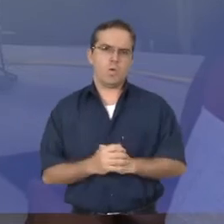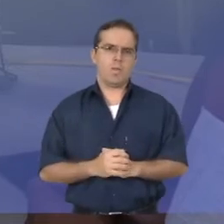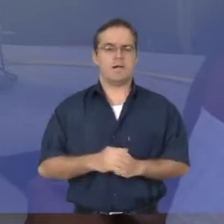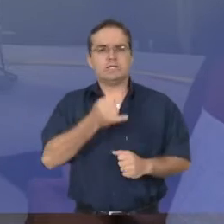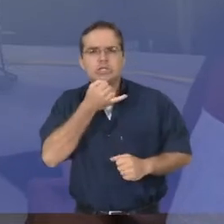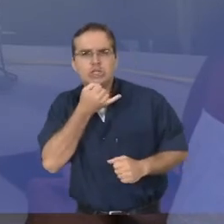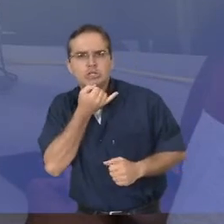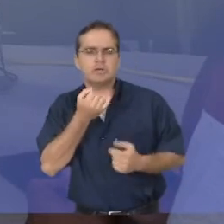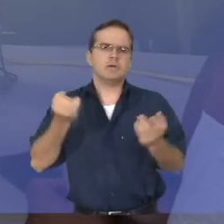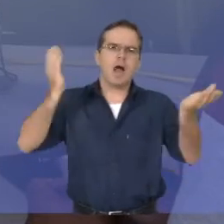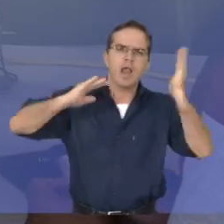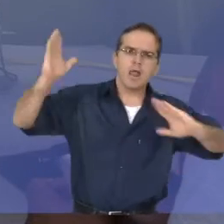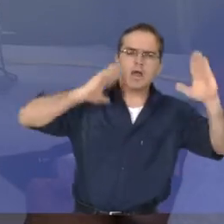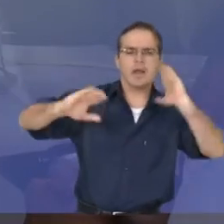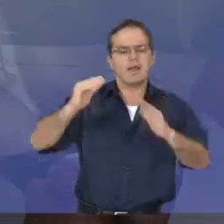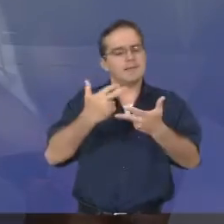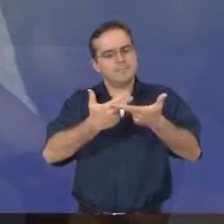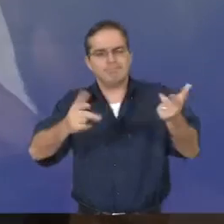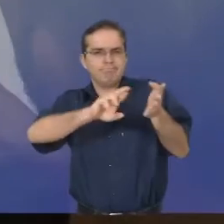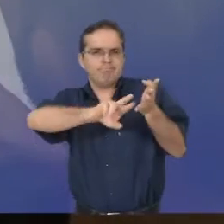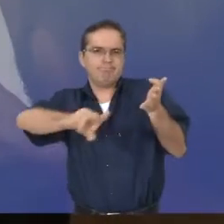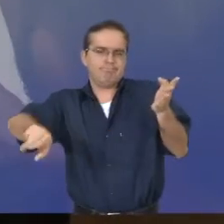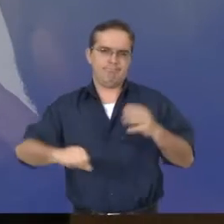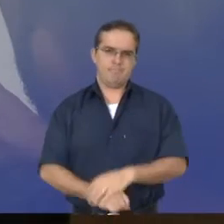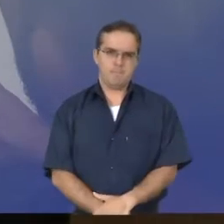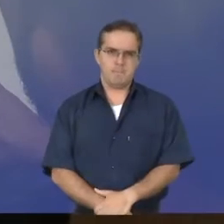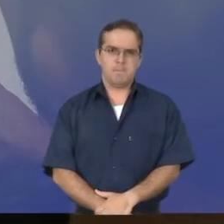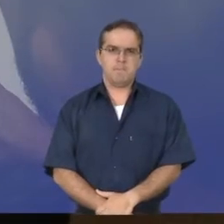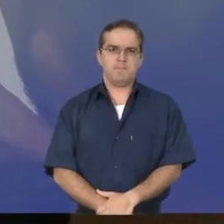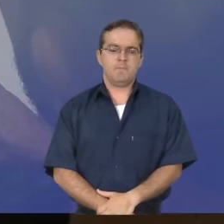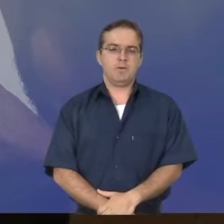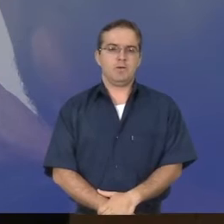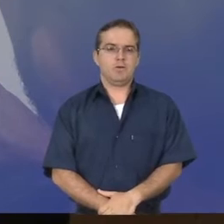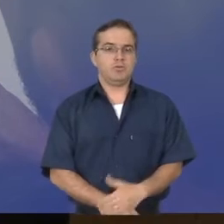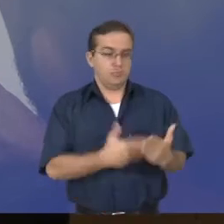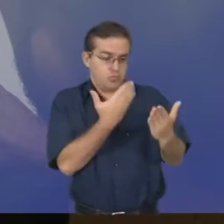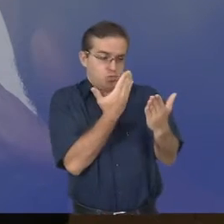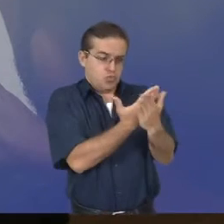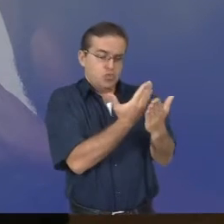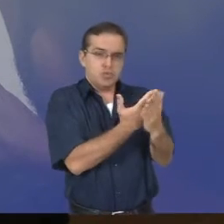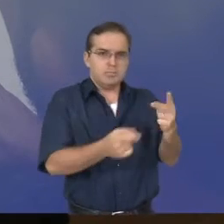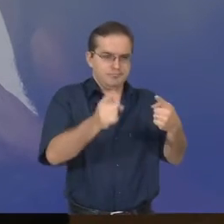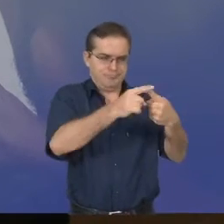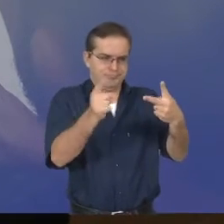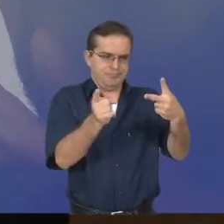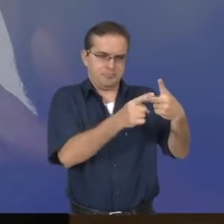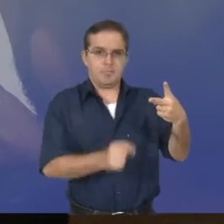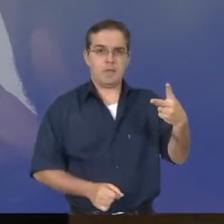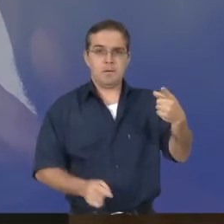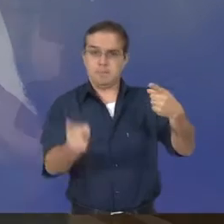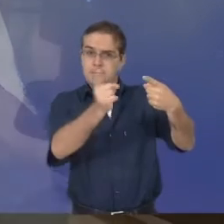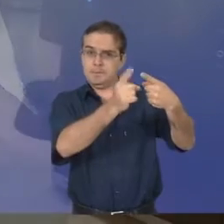a tristeza, a alegria e assim por diante. O estudo está na segunda etapa. Na primeira, os